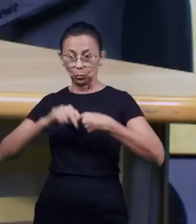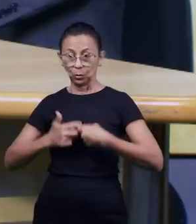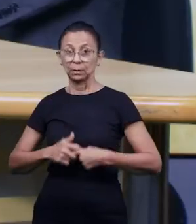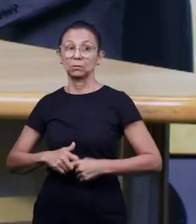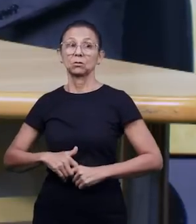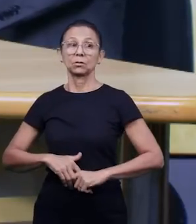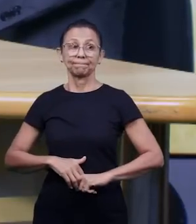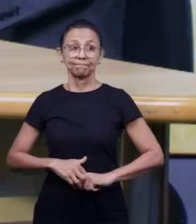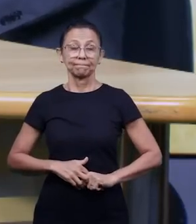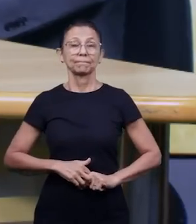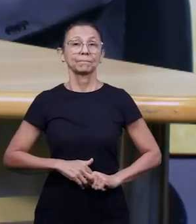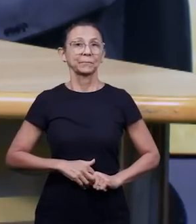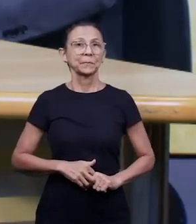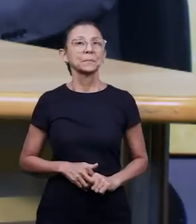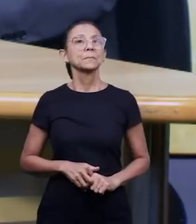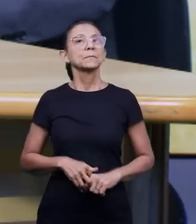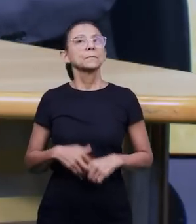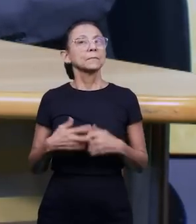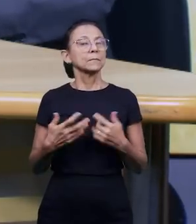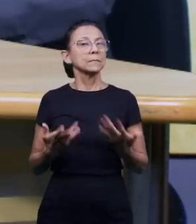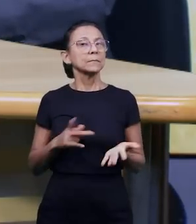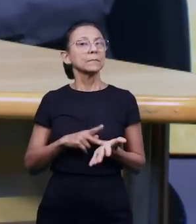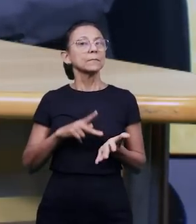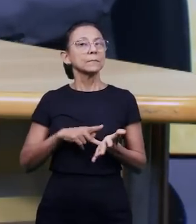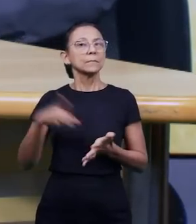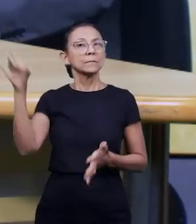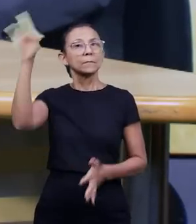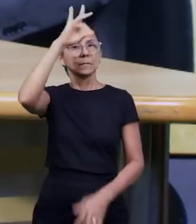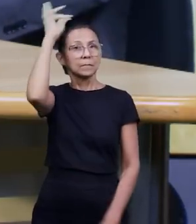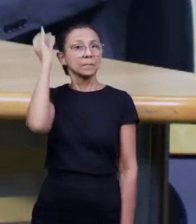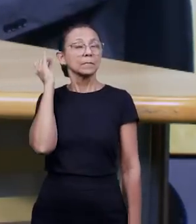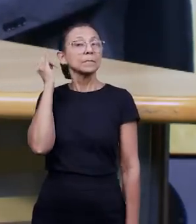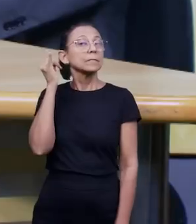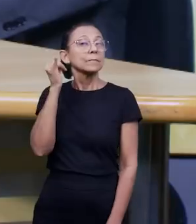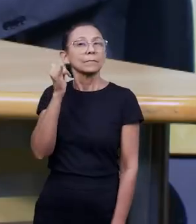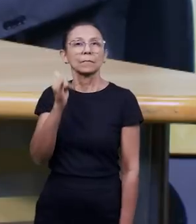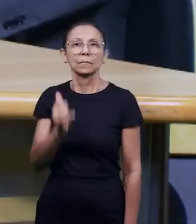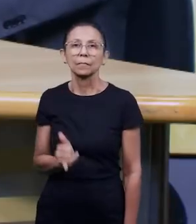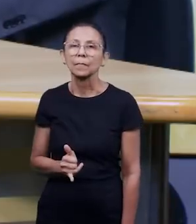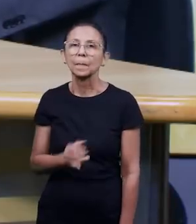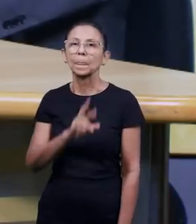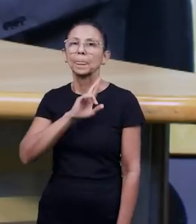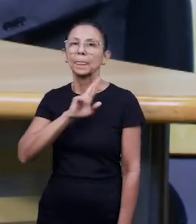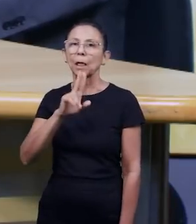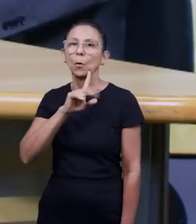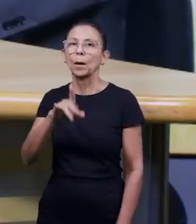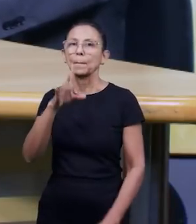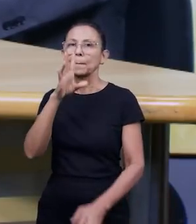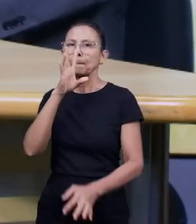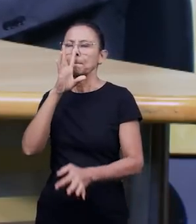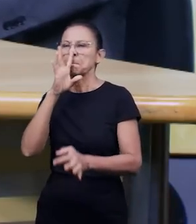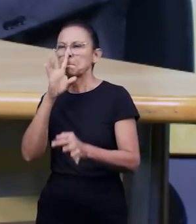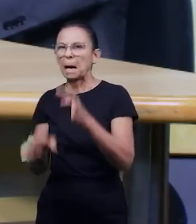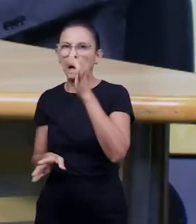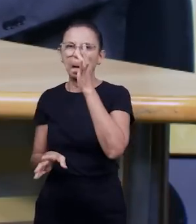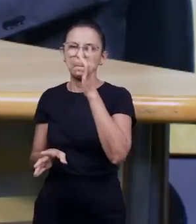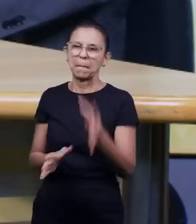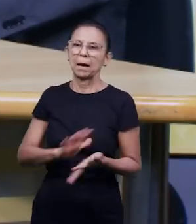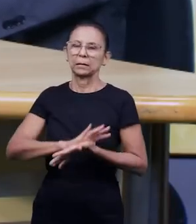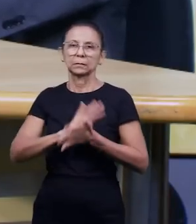e tal. Aí fui lá e mandei a irmã ir lá para tentar tirar ele da cadeia e tal. E tirou ele da cadeia.